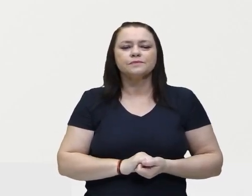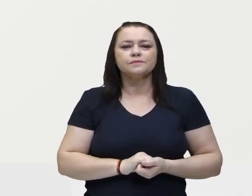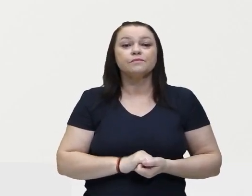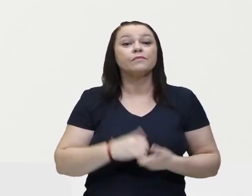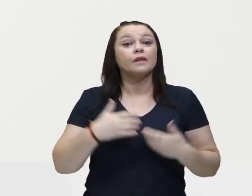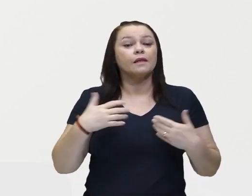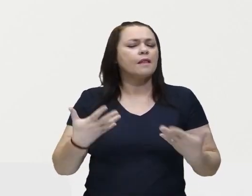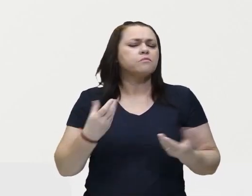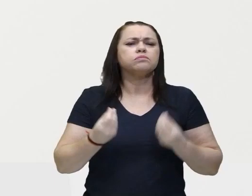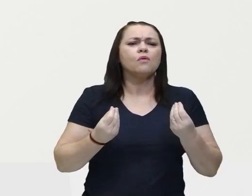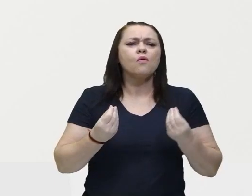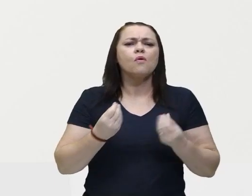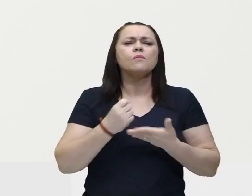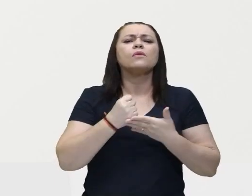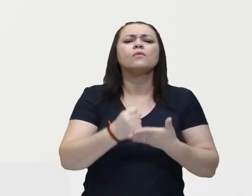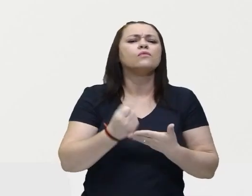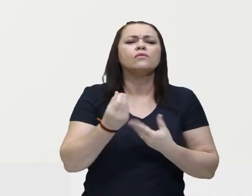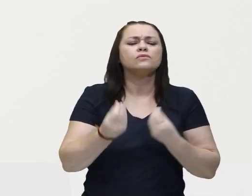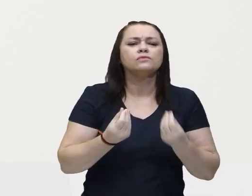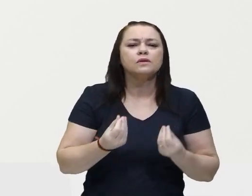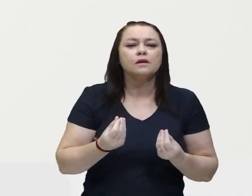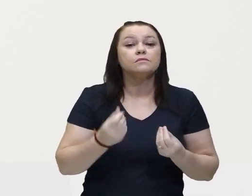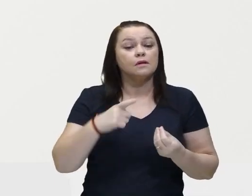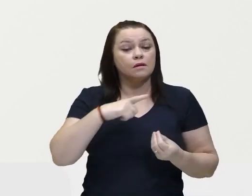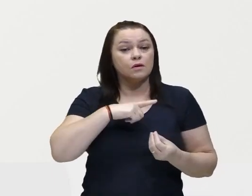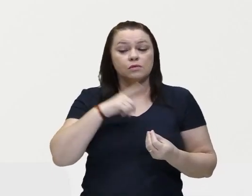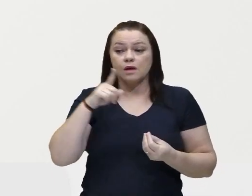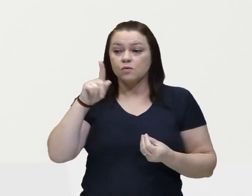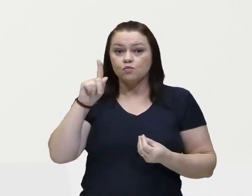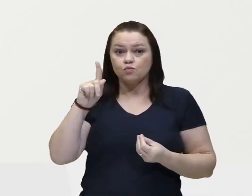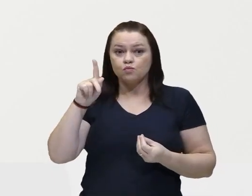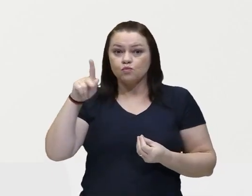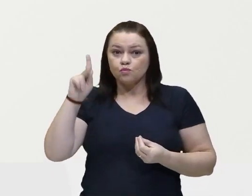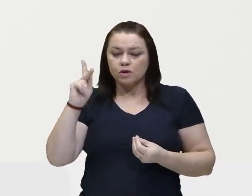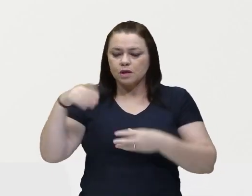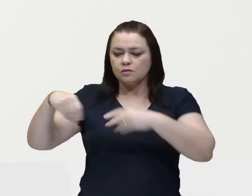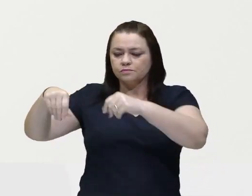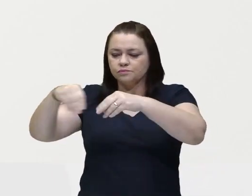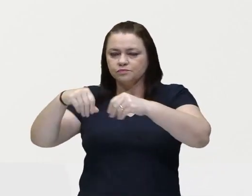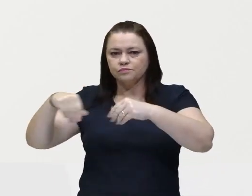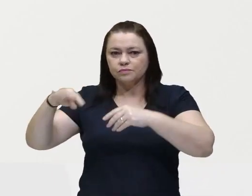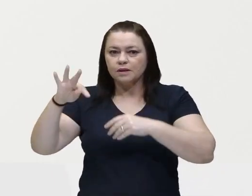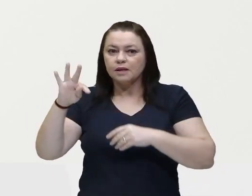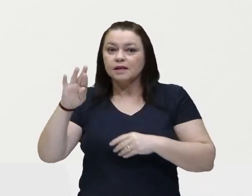Então, como é que eu vou fazer isso aqui? Eu tenho 1 quilo de farinha, tá certo?